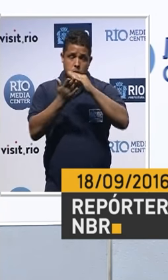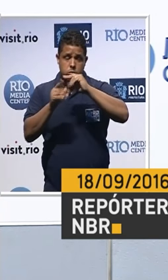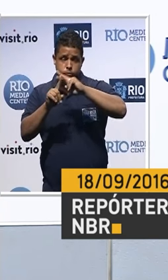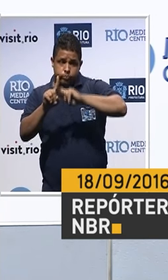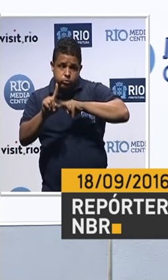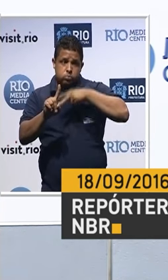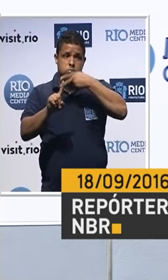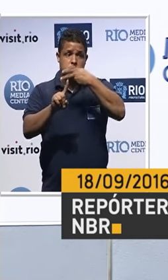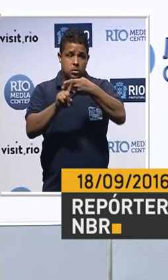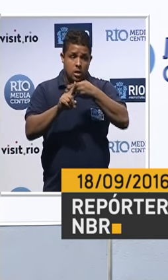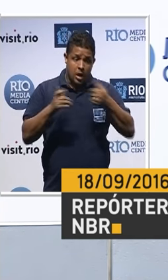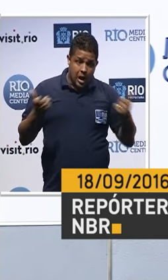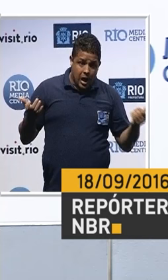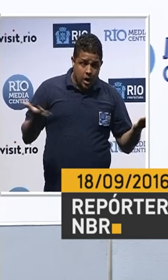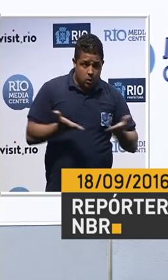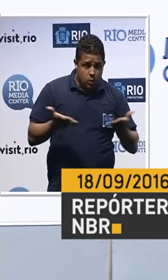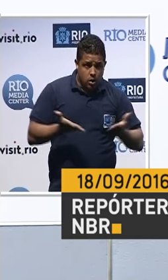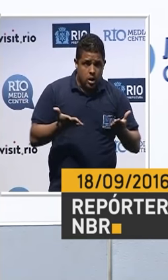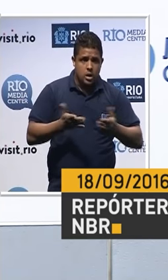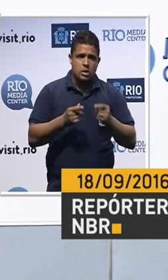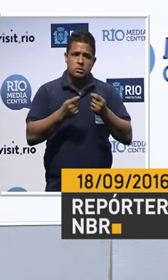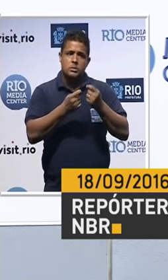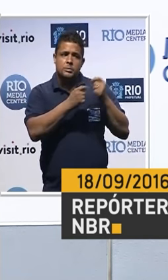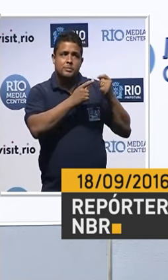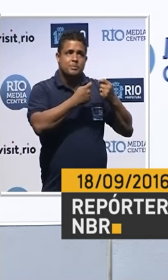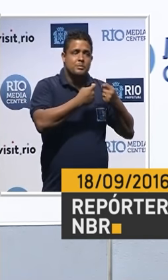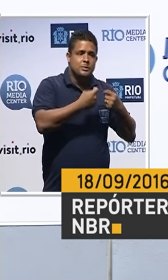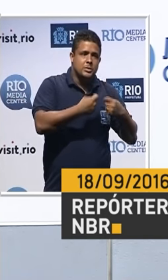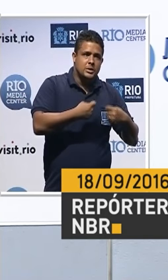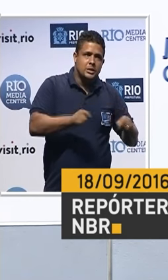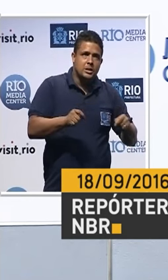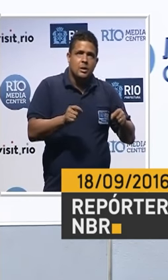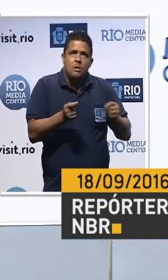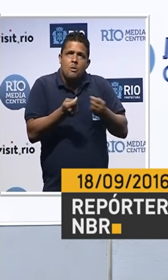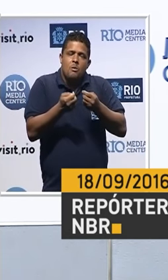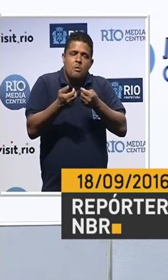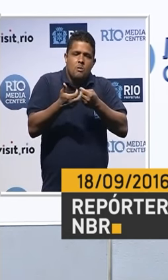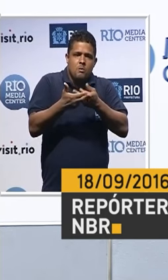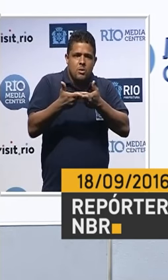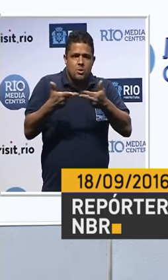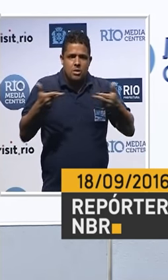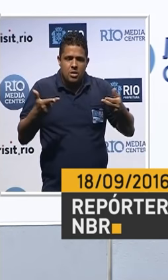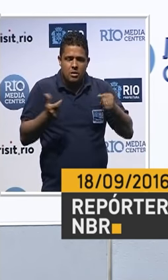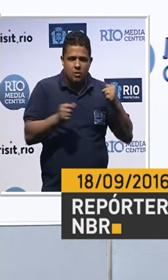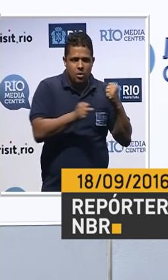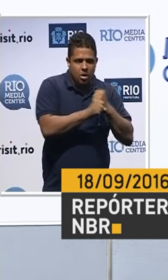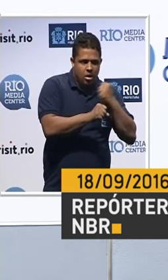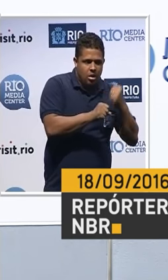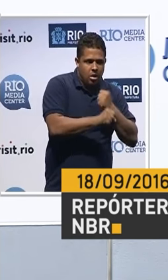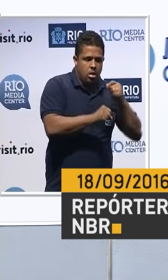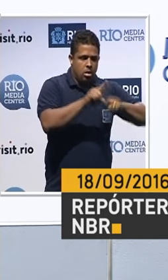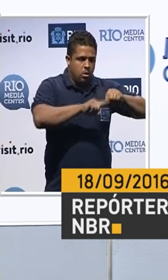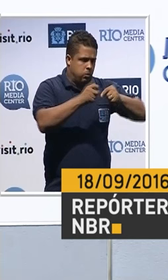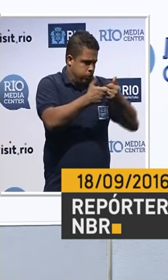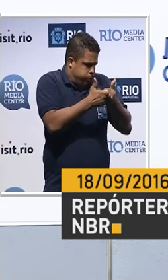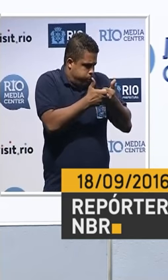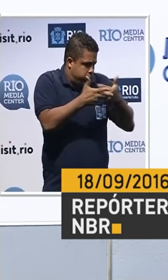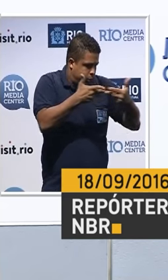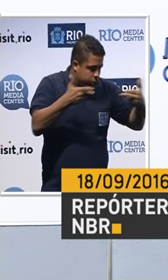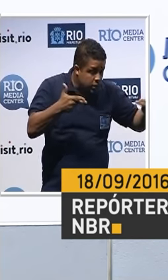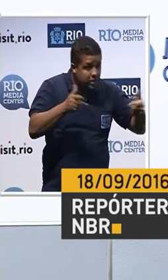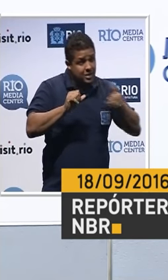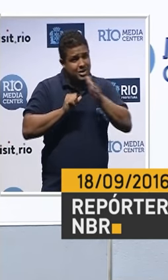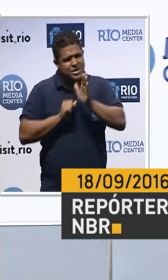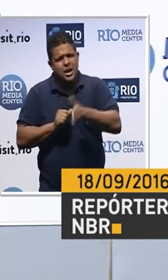neste momento, a necessidade de recursos muito vultuosos para a construção de equipamentos, porque os